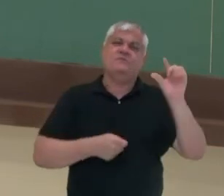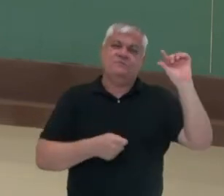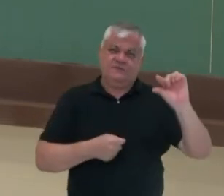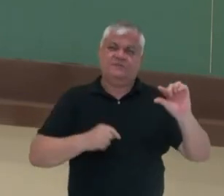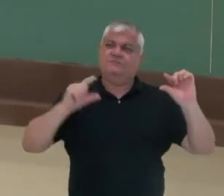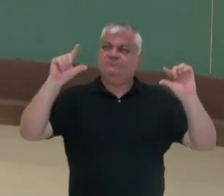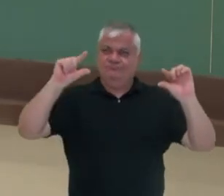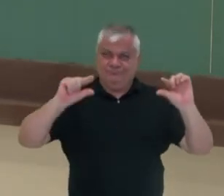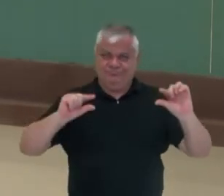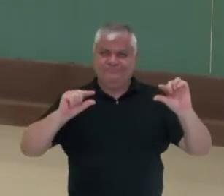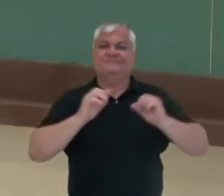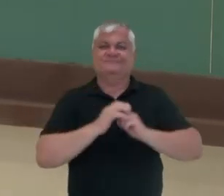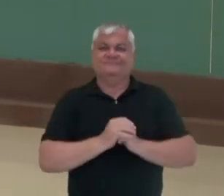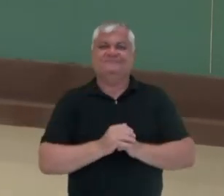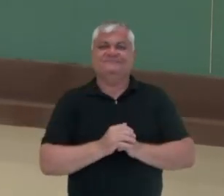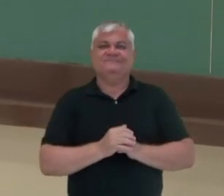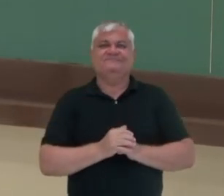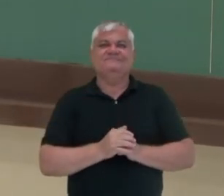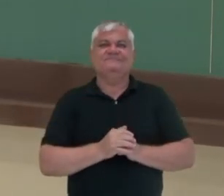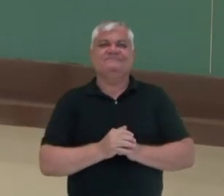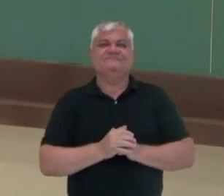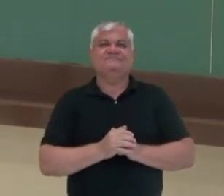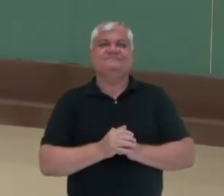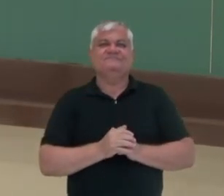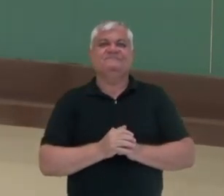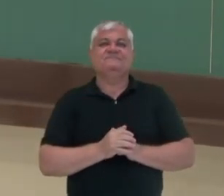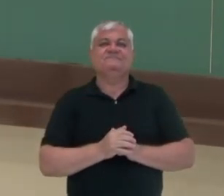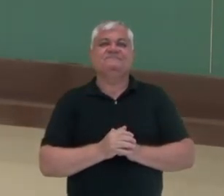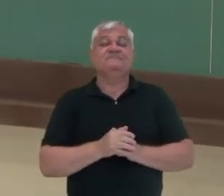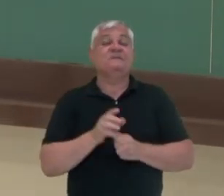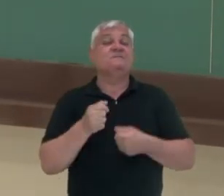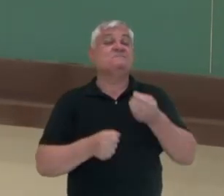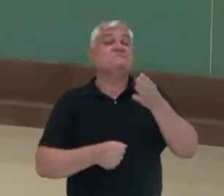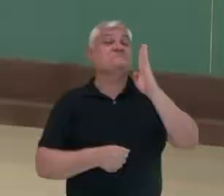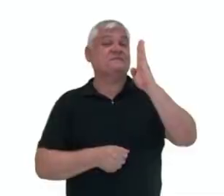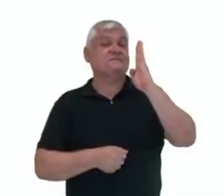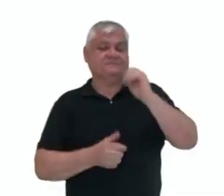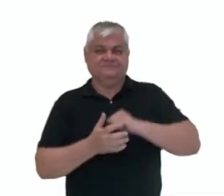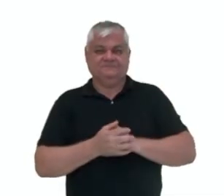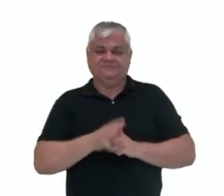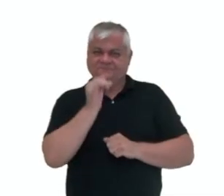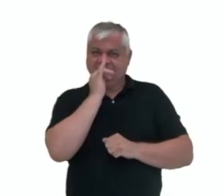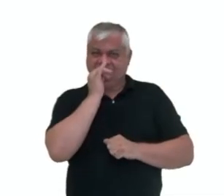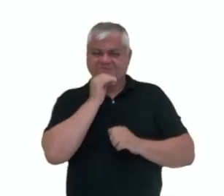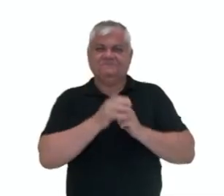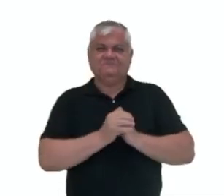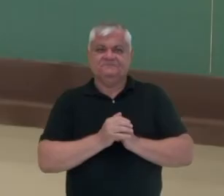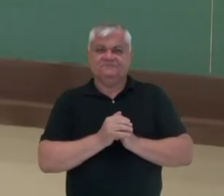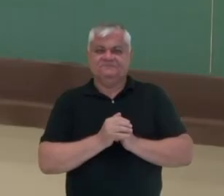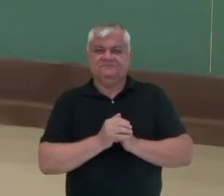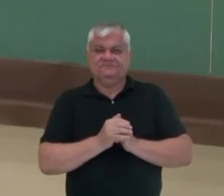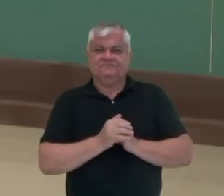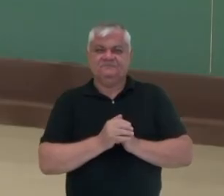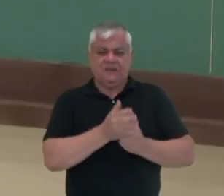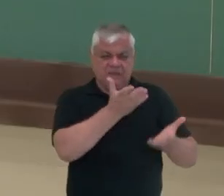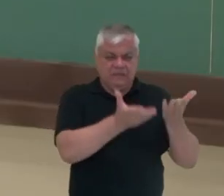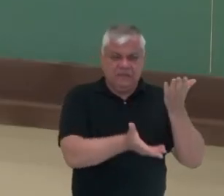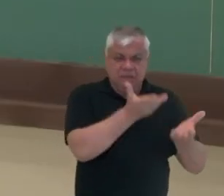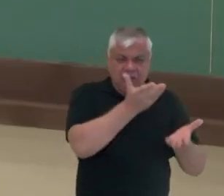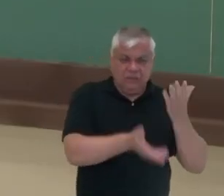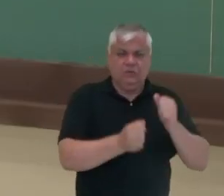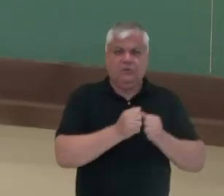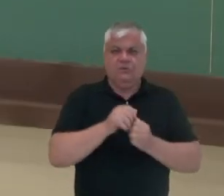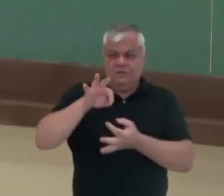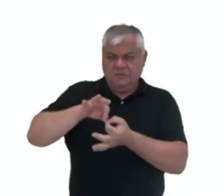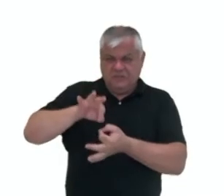barato vai sair para mim essa camiseta. E B, será que essas grandezas, total de tecido e comprimento